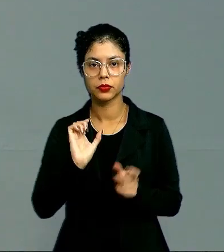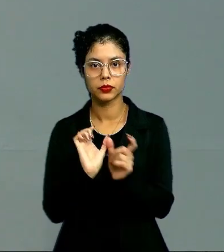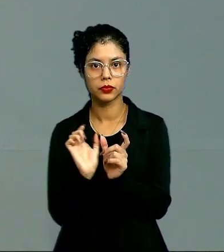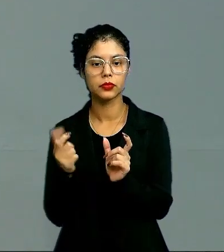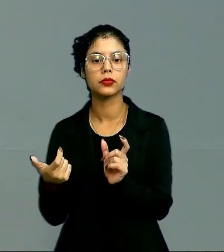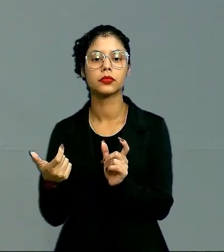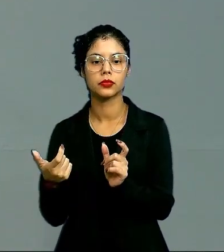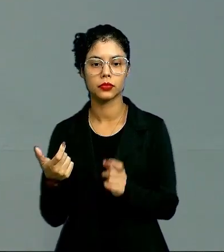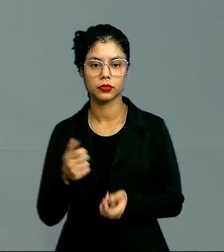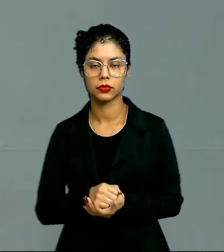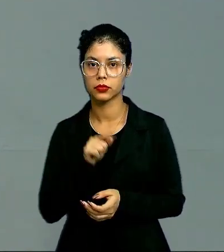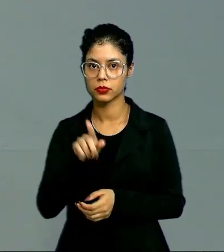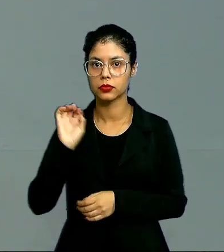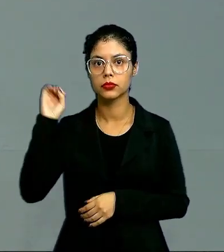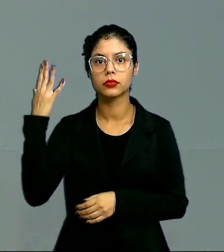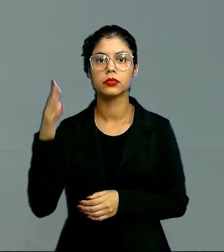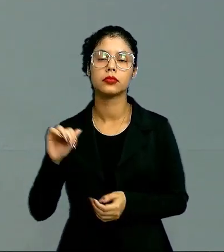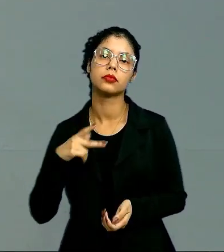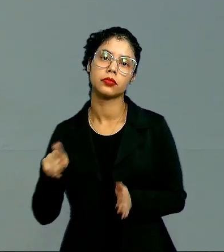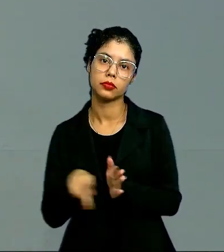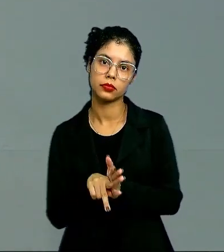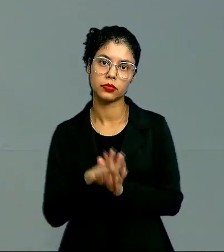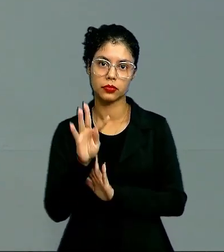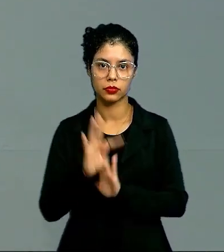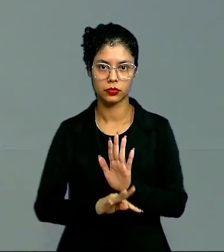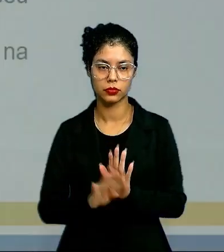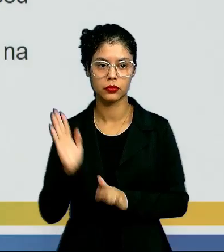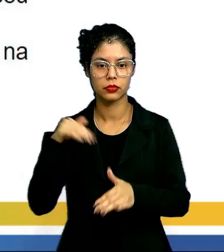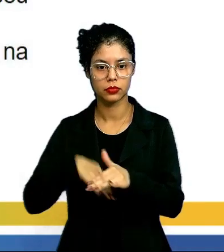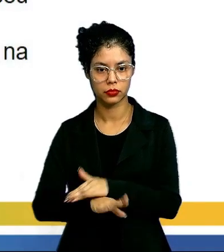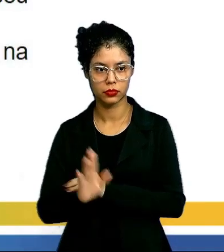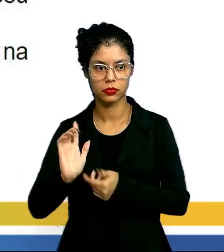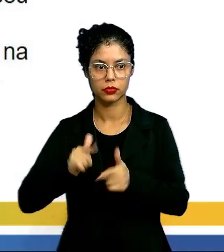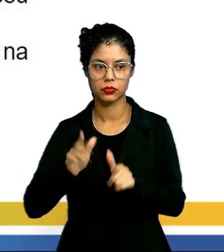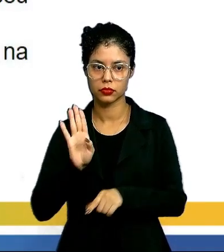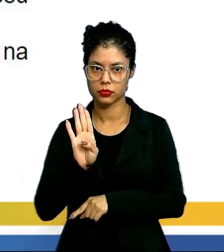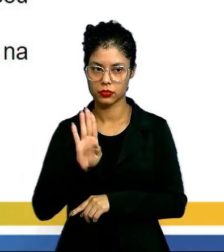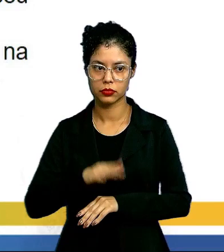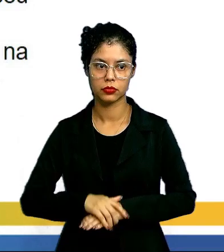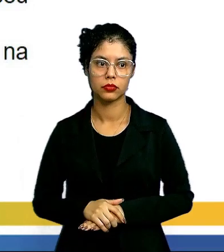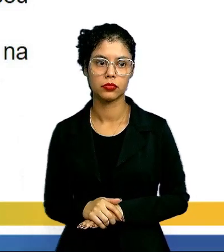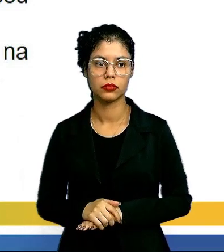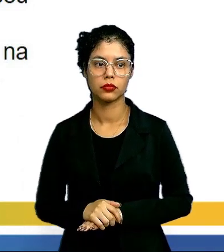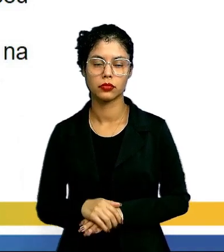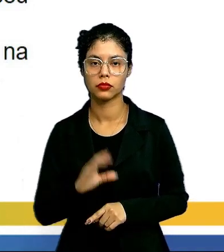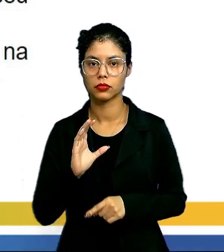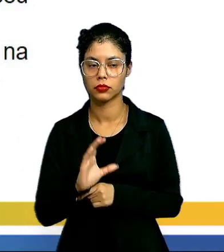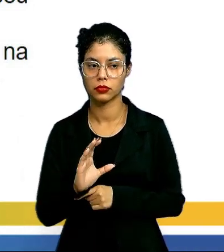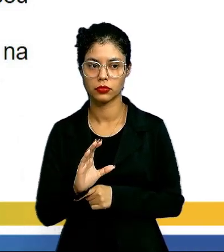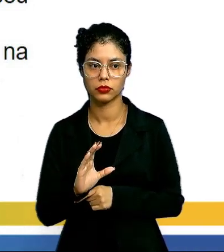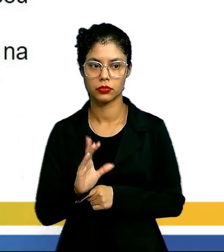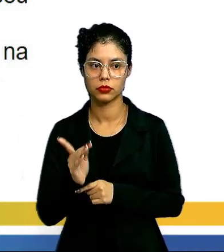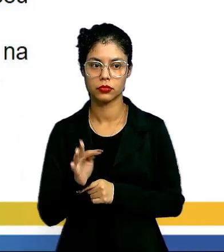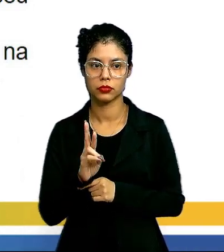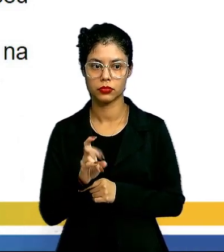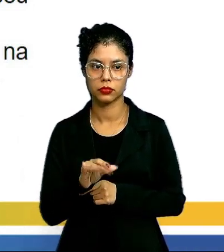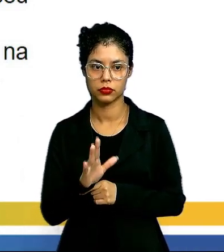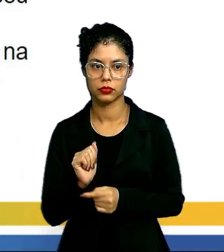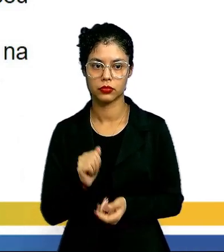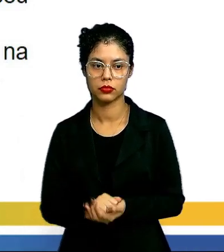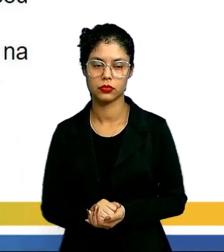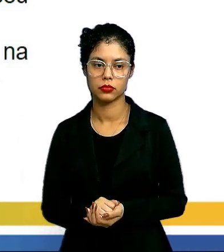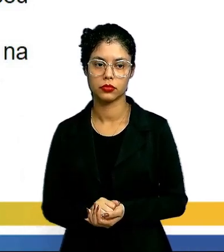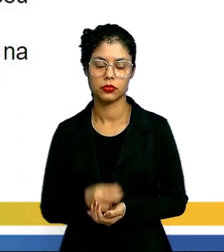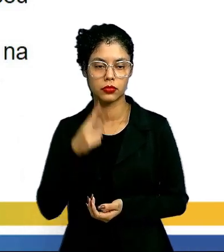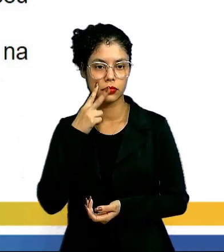sinônimos. Nesse caso aqui, elas estão no texto. Então, já guarde a letra B. Na letra C,